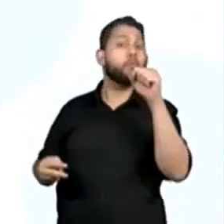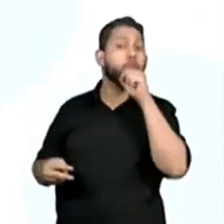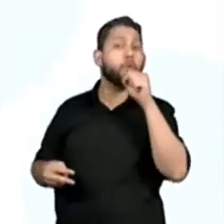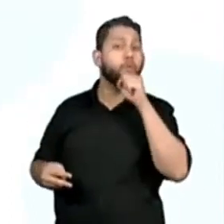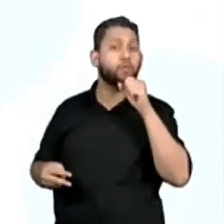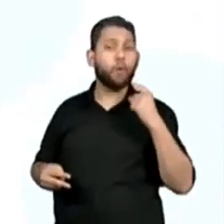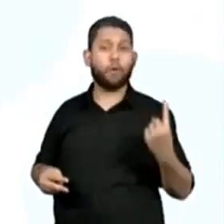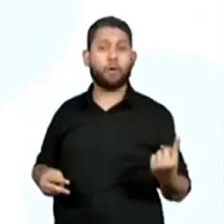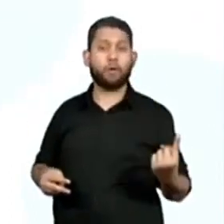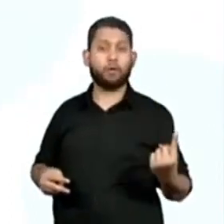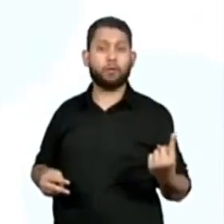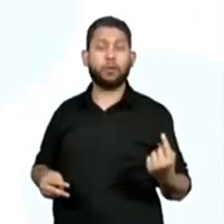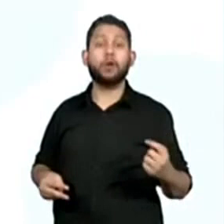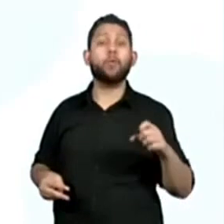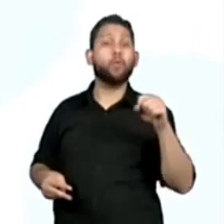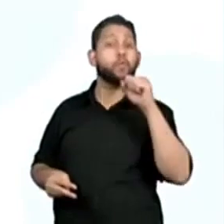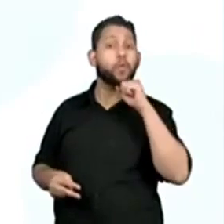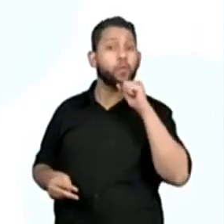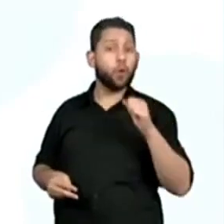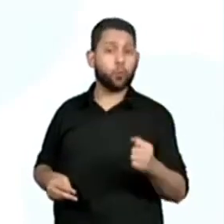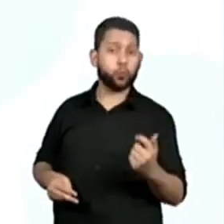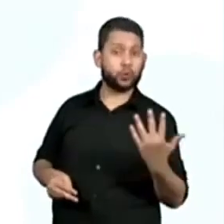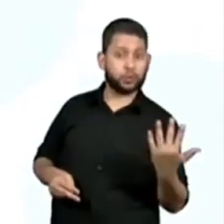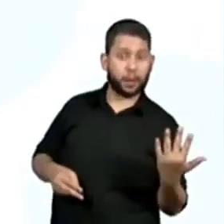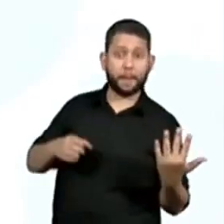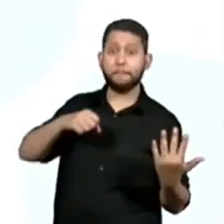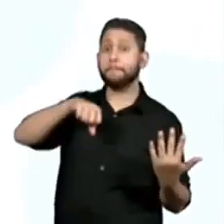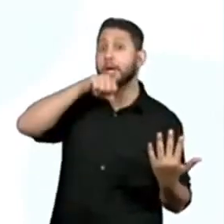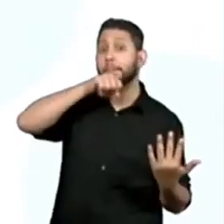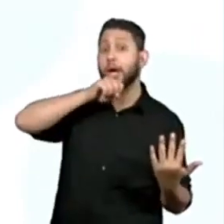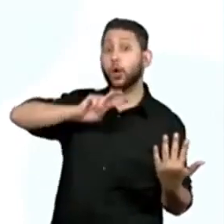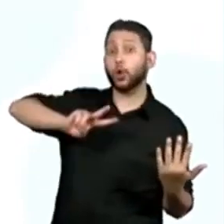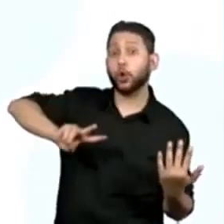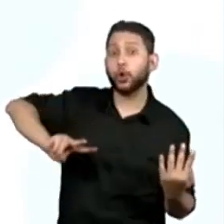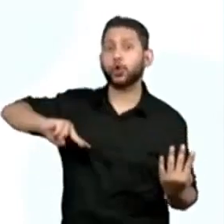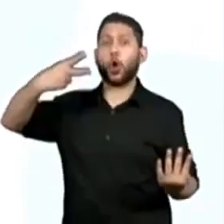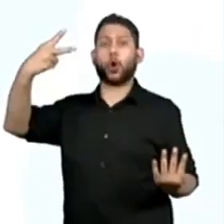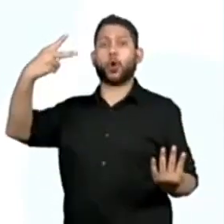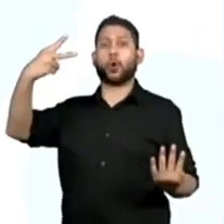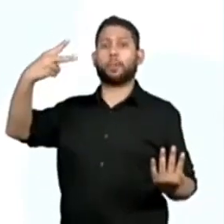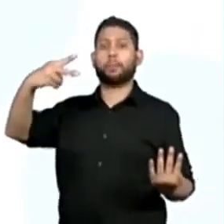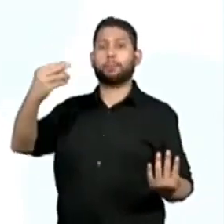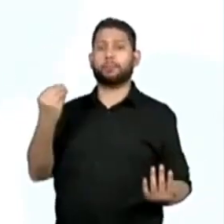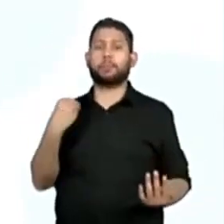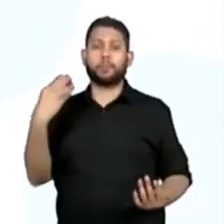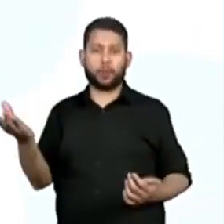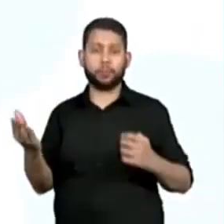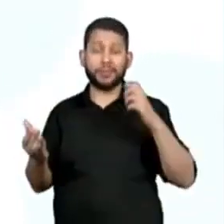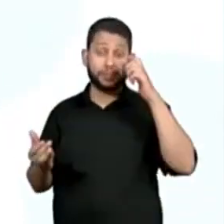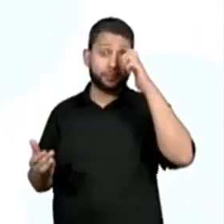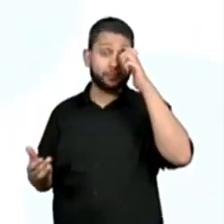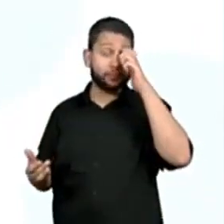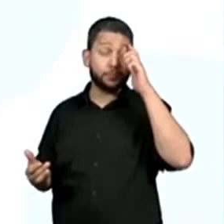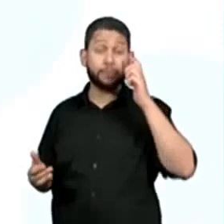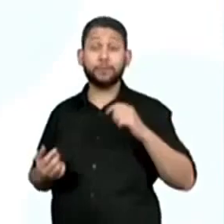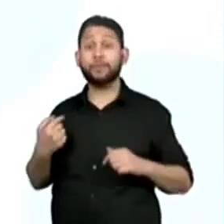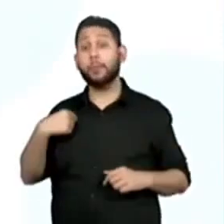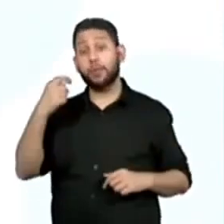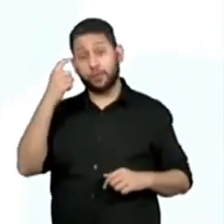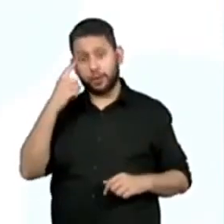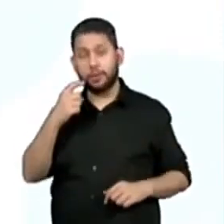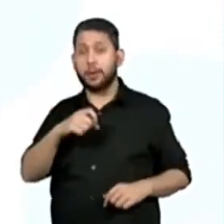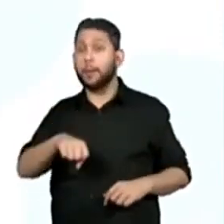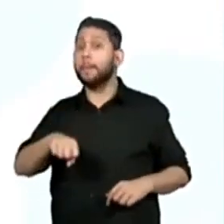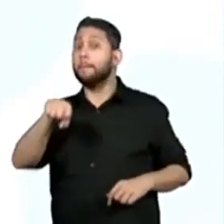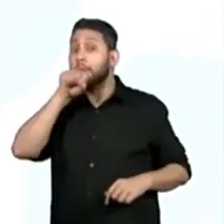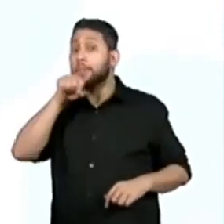e é uma mãe já recebeu o dobro Oi e a pergunta é quantos pedaços recebeu